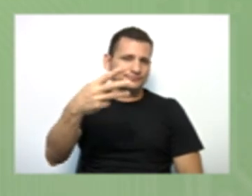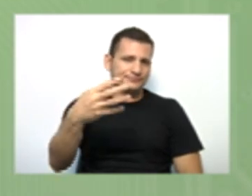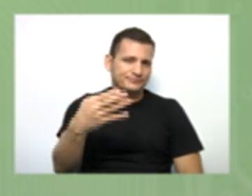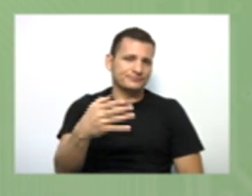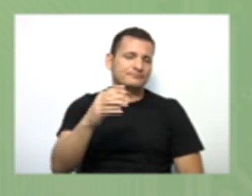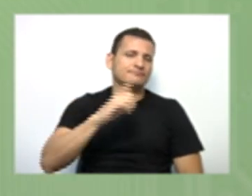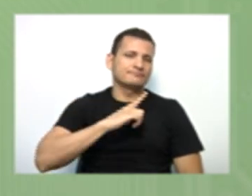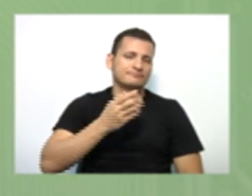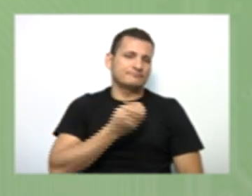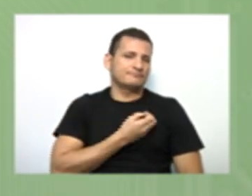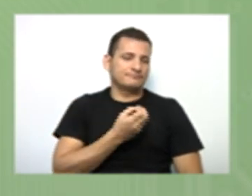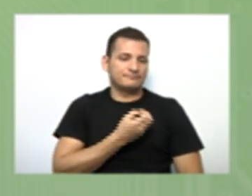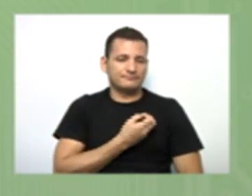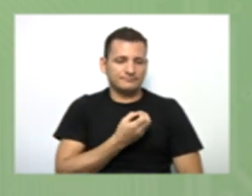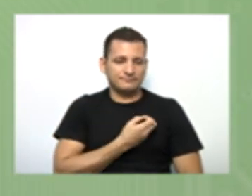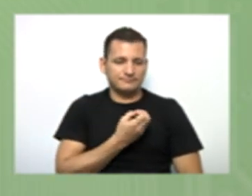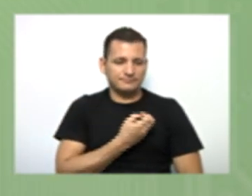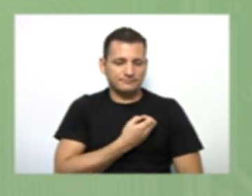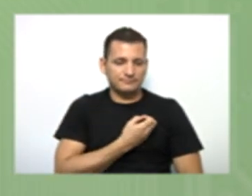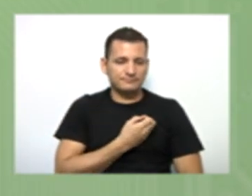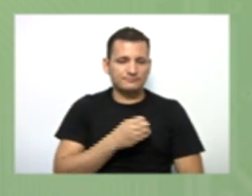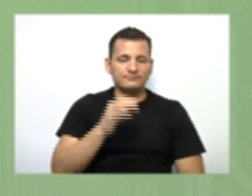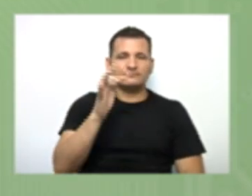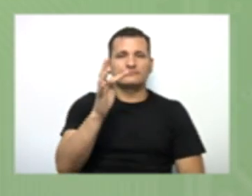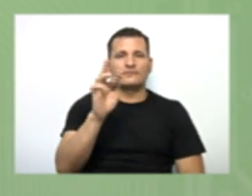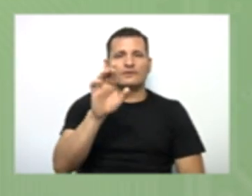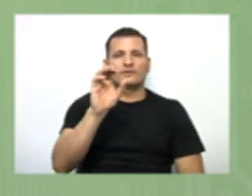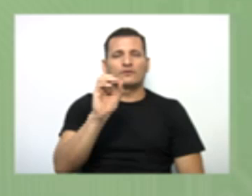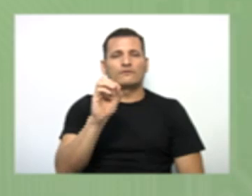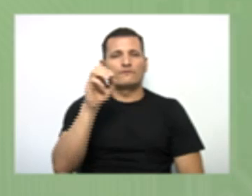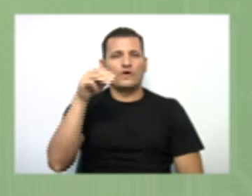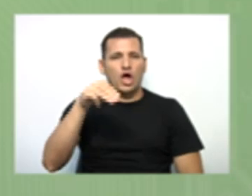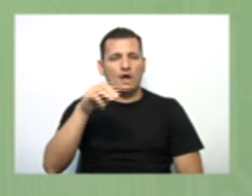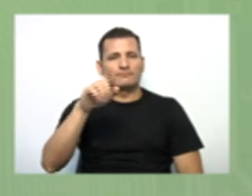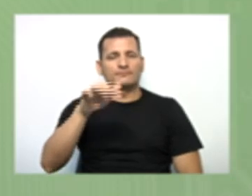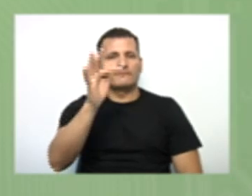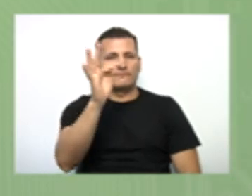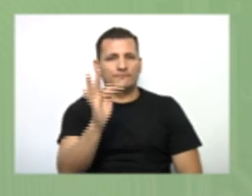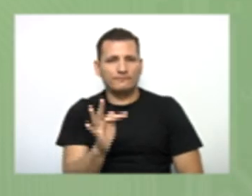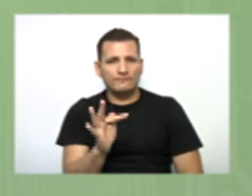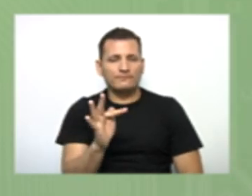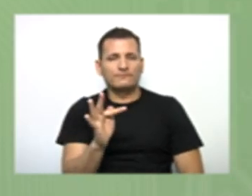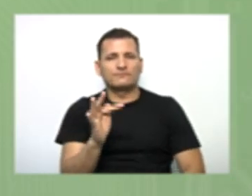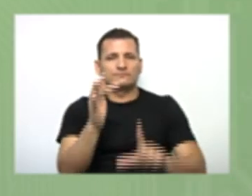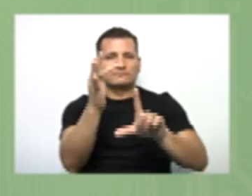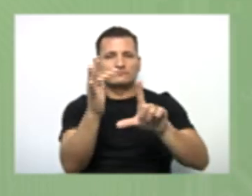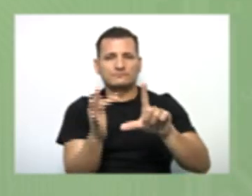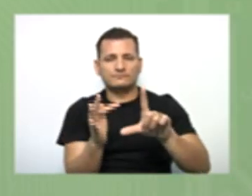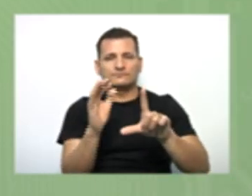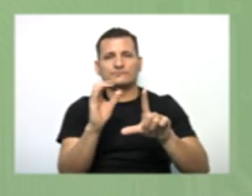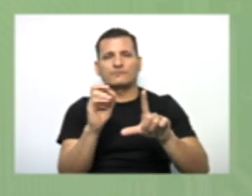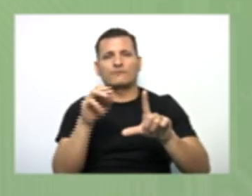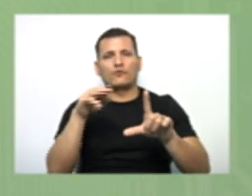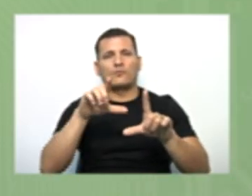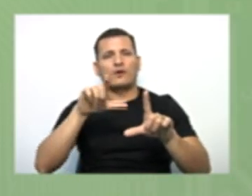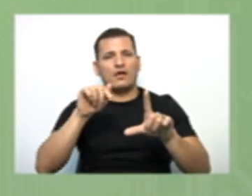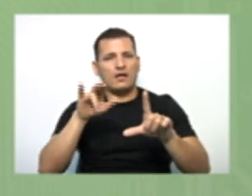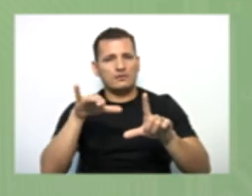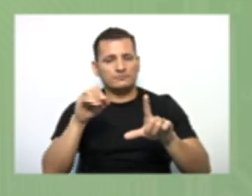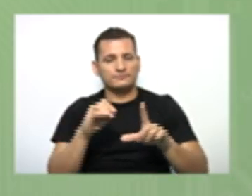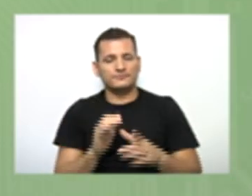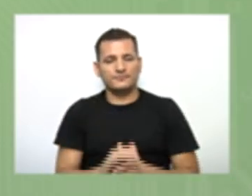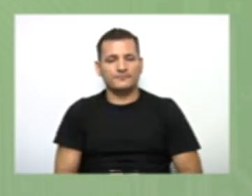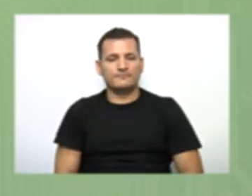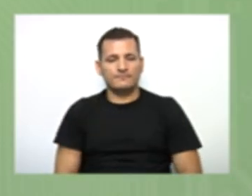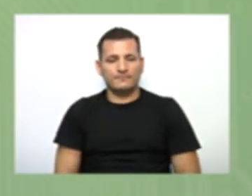têm numerações automáticas. E o Form para formulários. Então, agora eu vou abrir aqui o